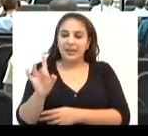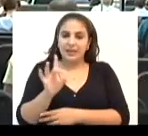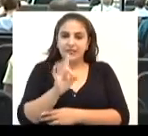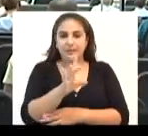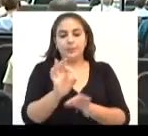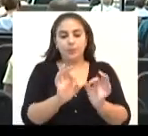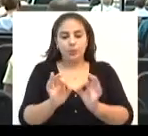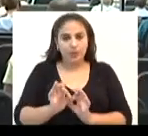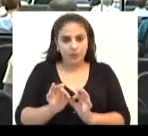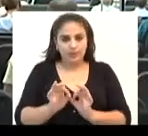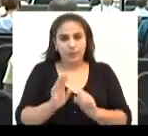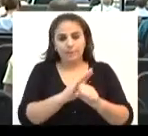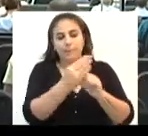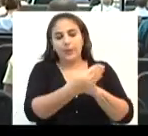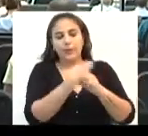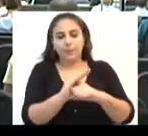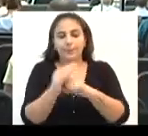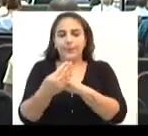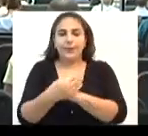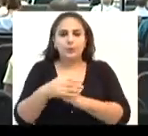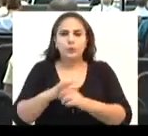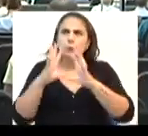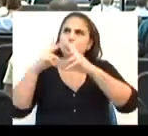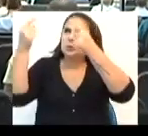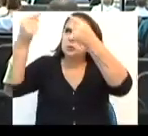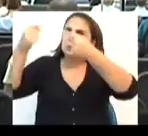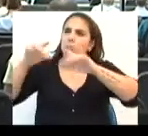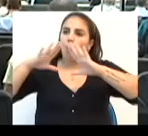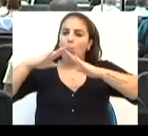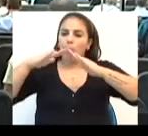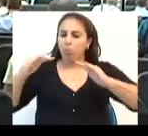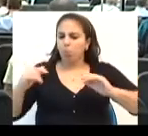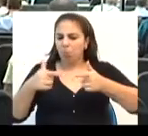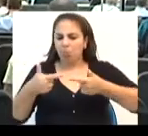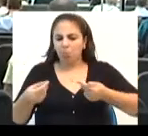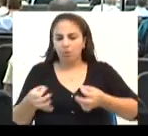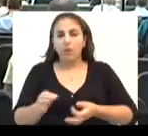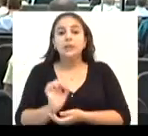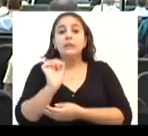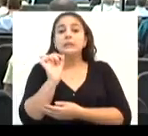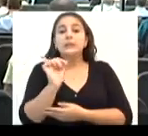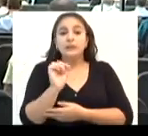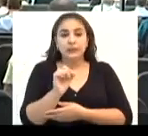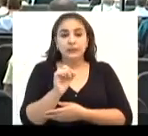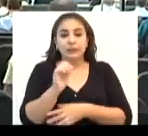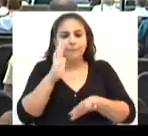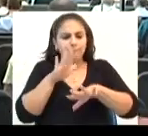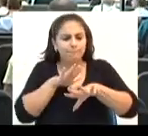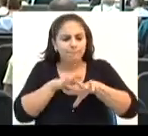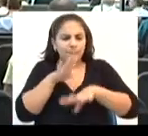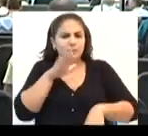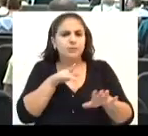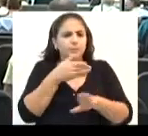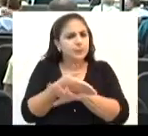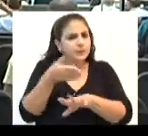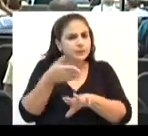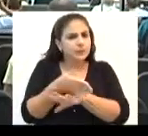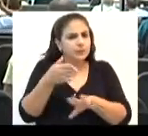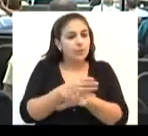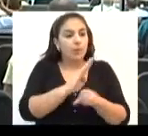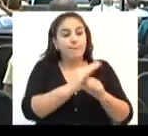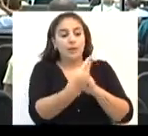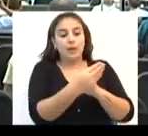bairro a bairro, que eu sempre comento, e é uma verdade, onde quem mais participa do bairro a